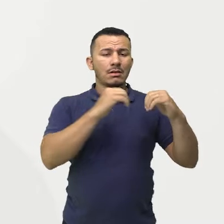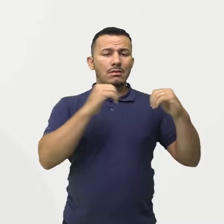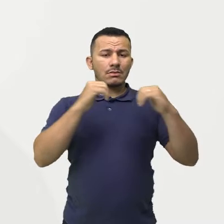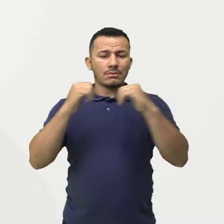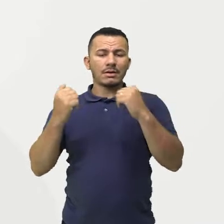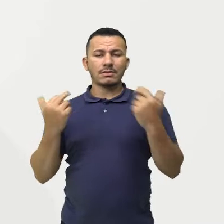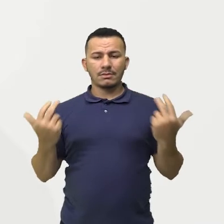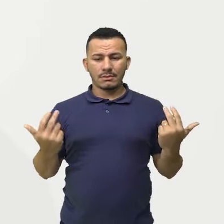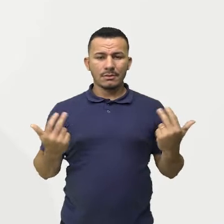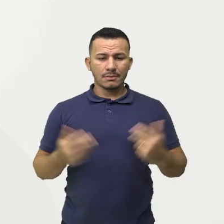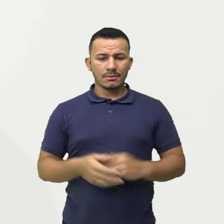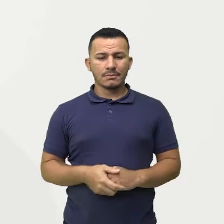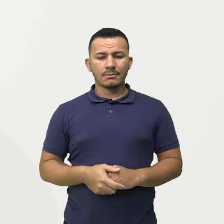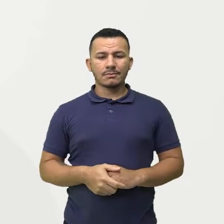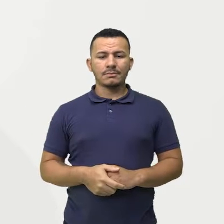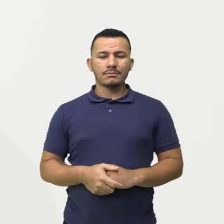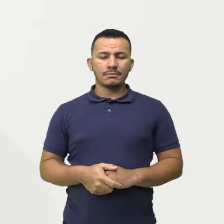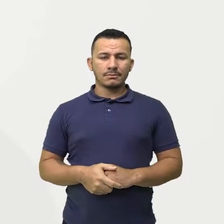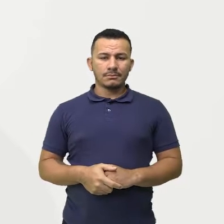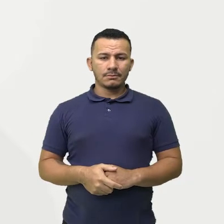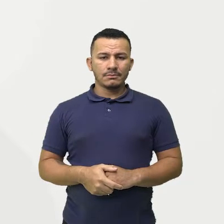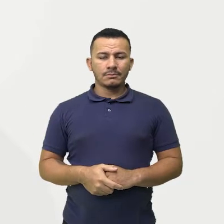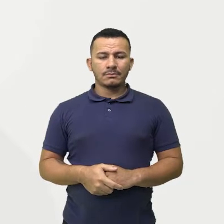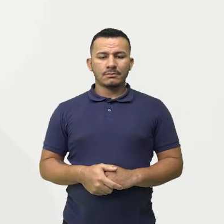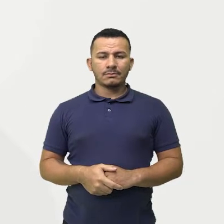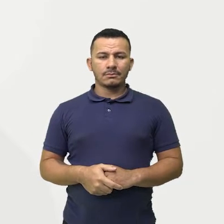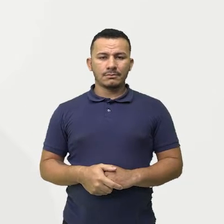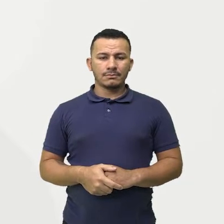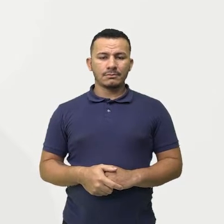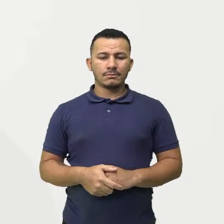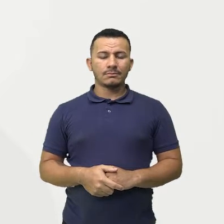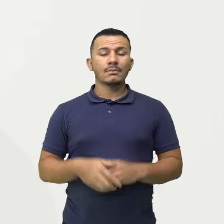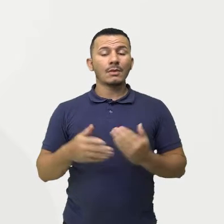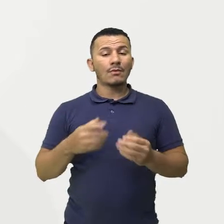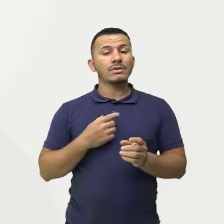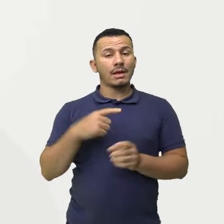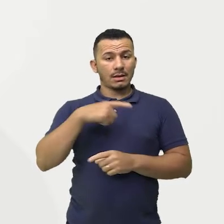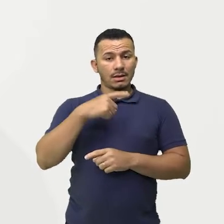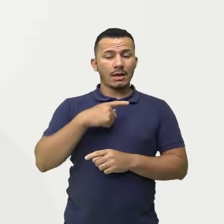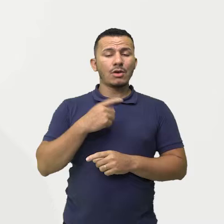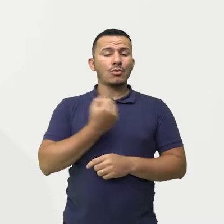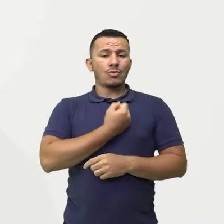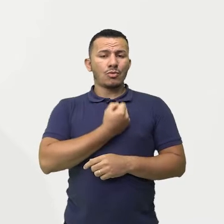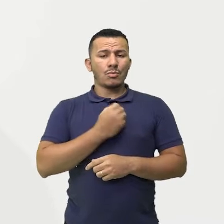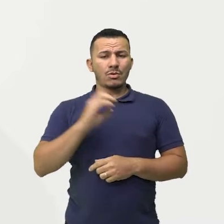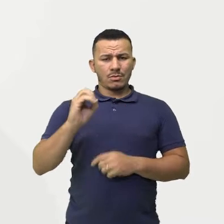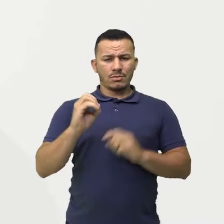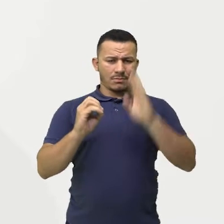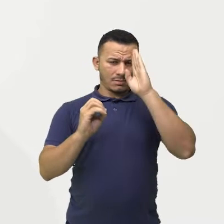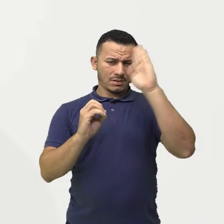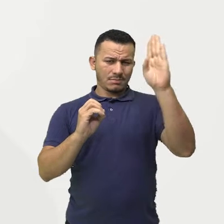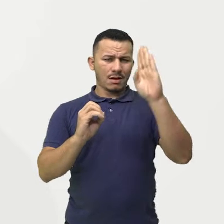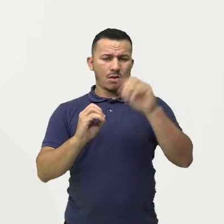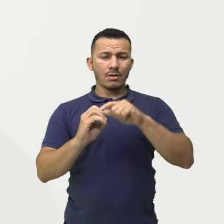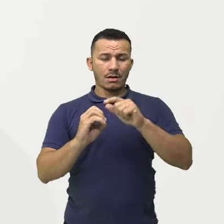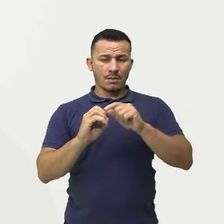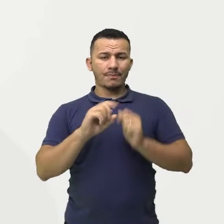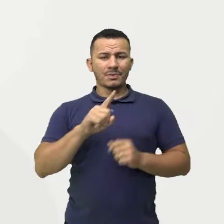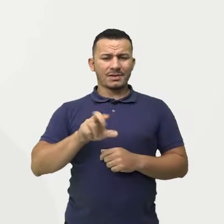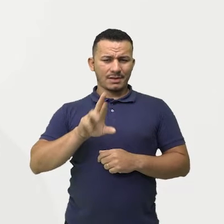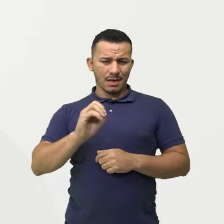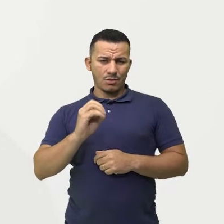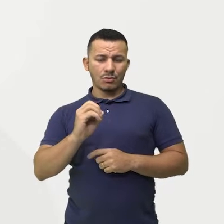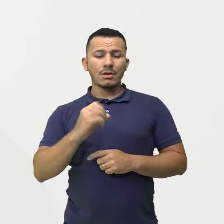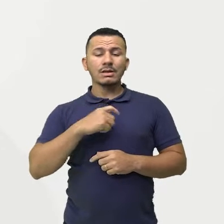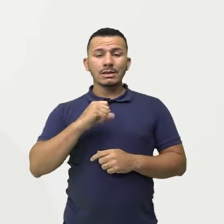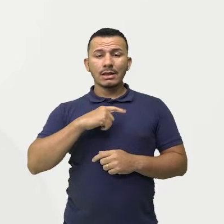direita. Então, observe o seguinte, olha, quando nós temos a origem, o que está à direita, se eu tenho, ó, mais